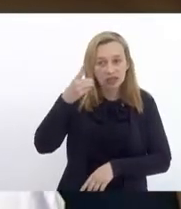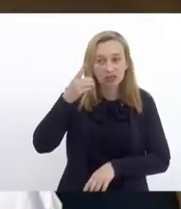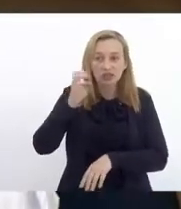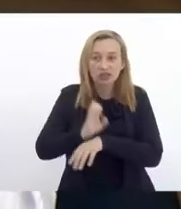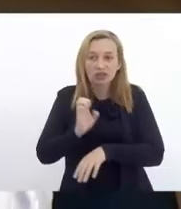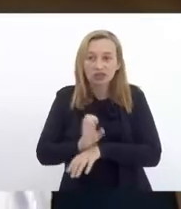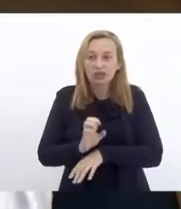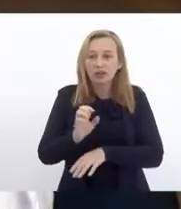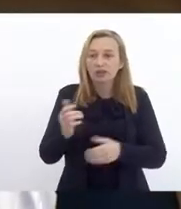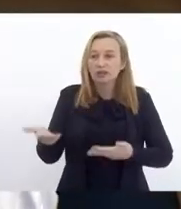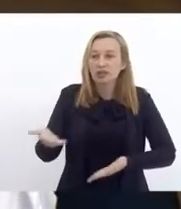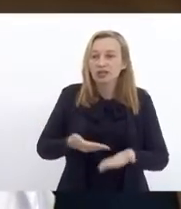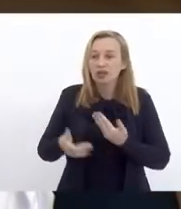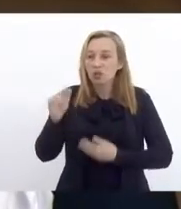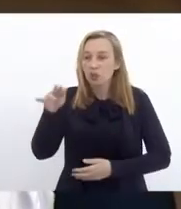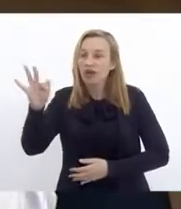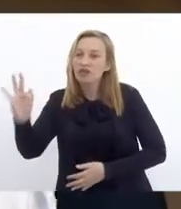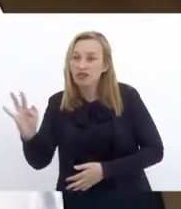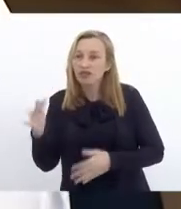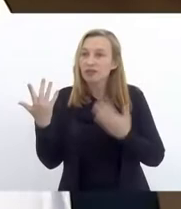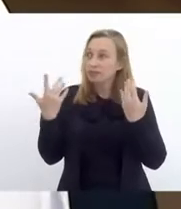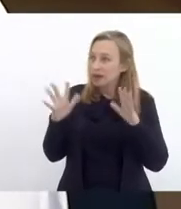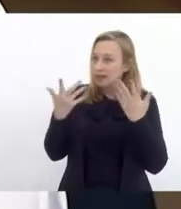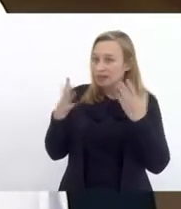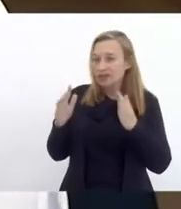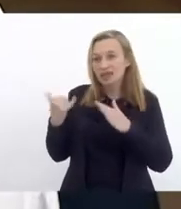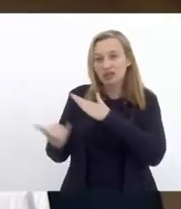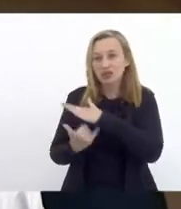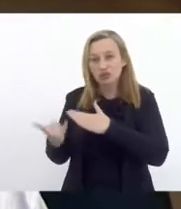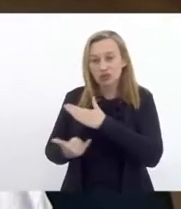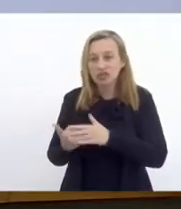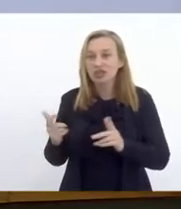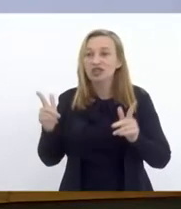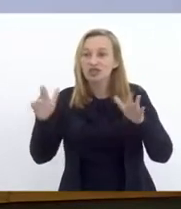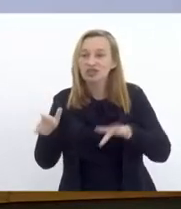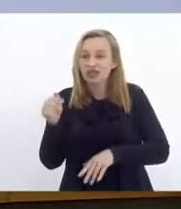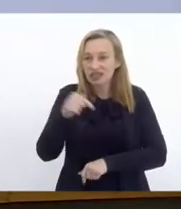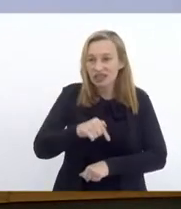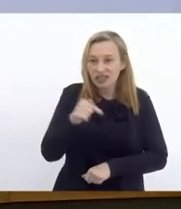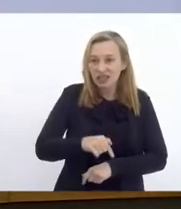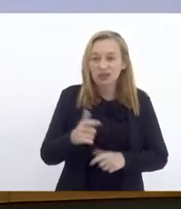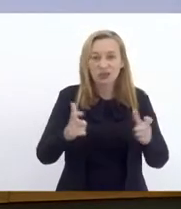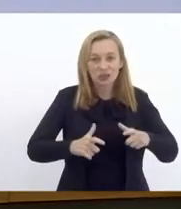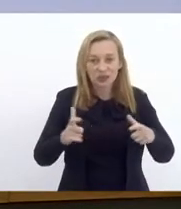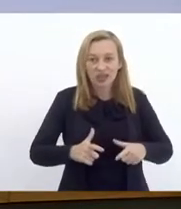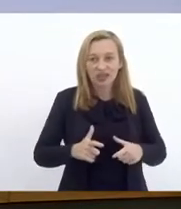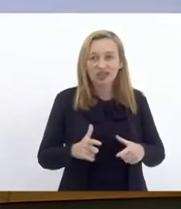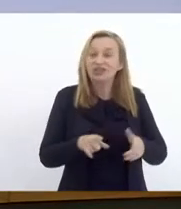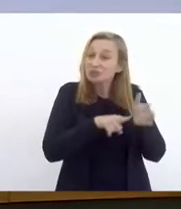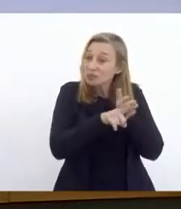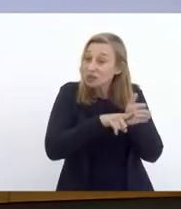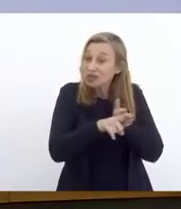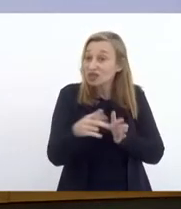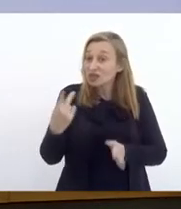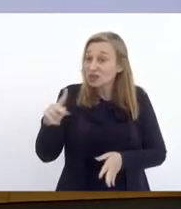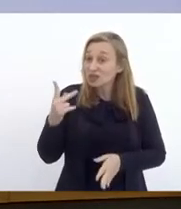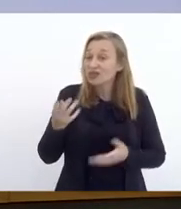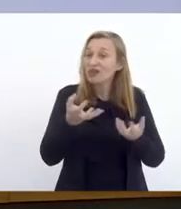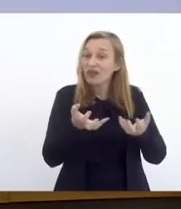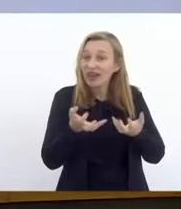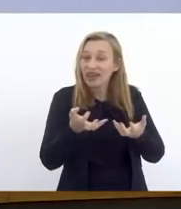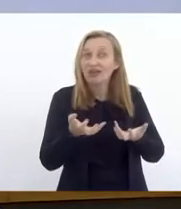fazer um agradecimento especial a essa instituição que faz a diferença aqui na região através das suas pesquisas. Eu